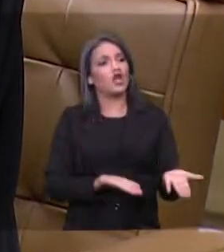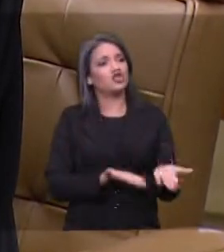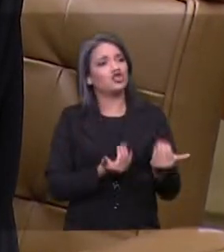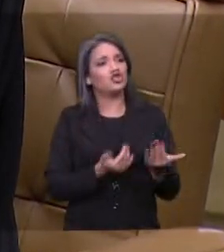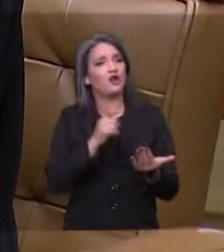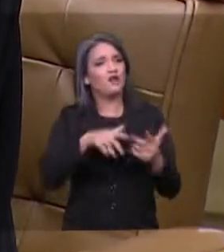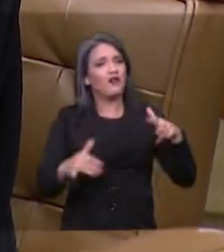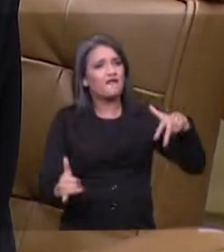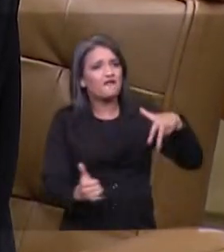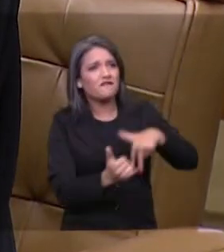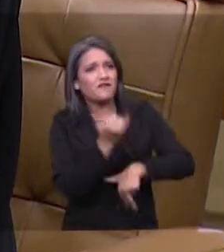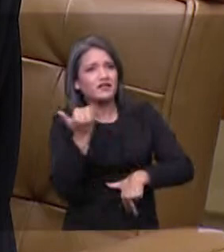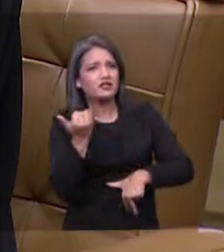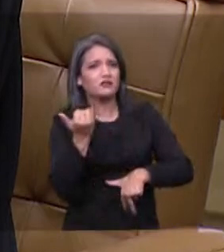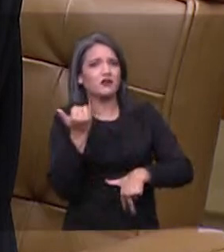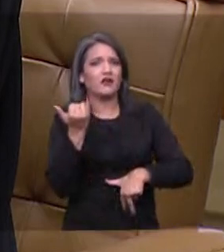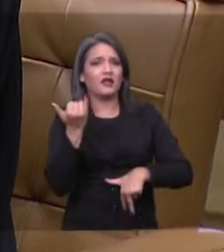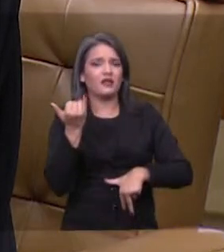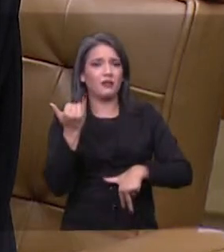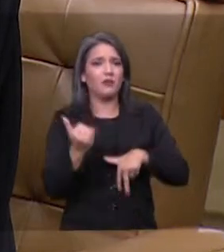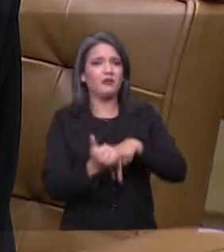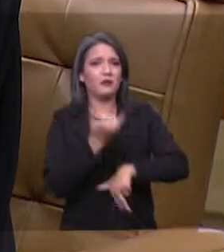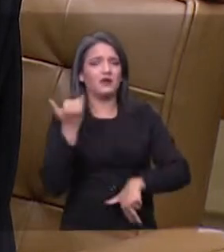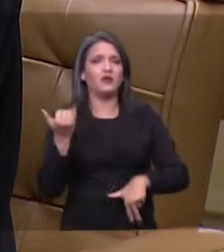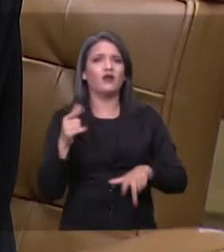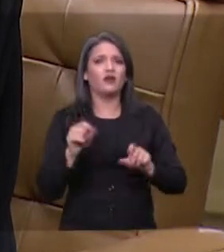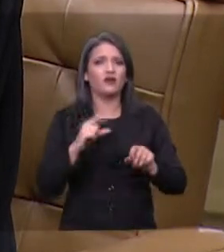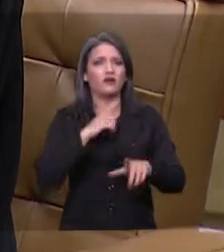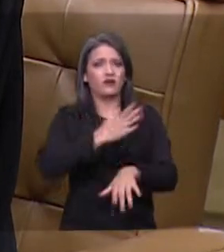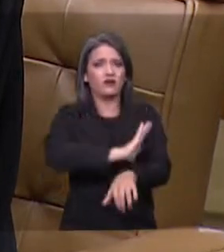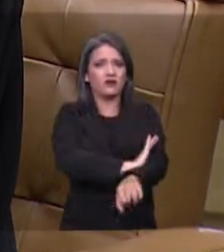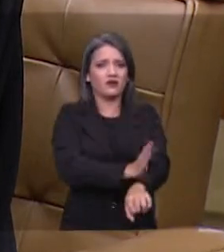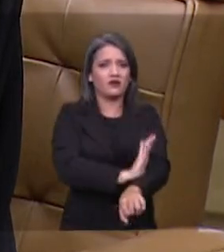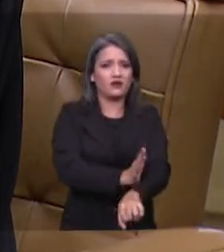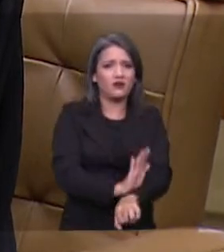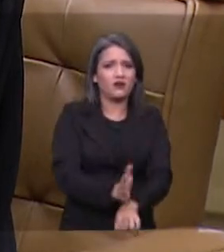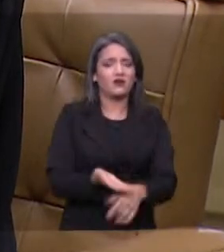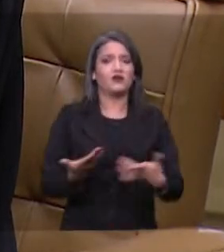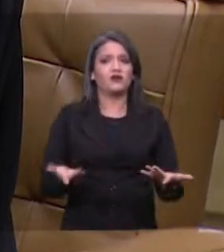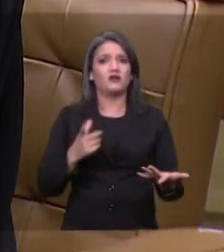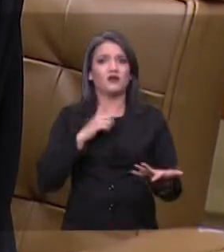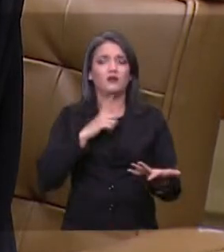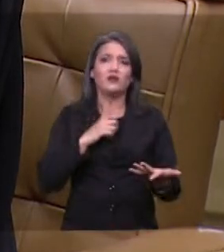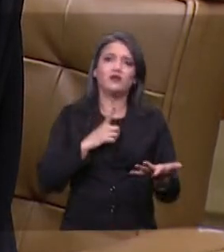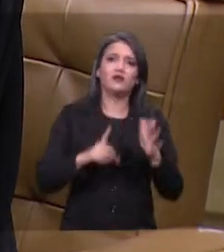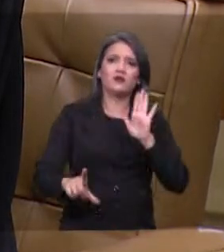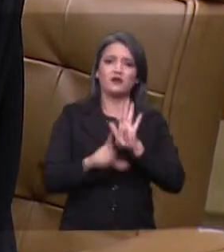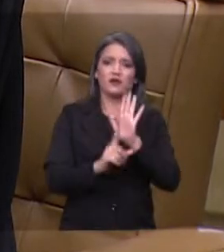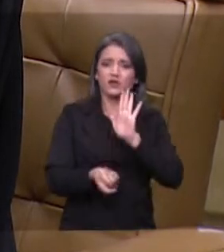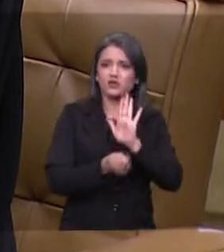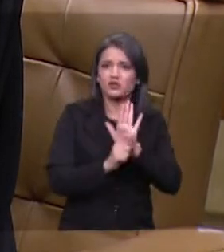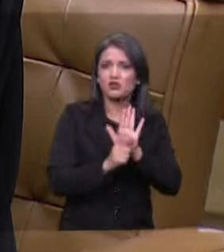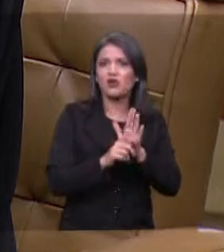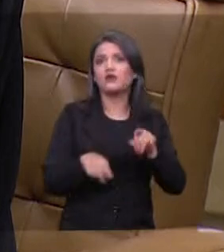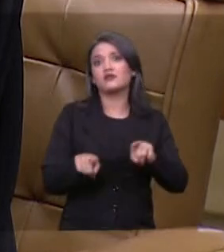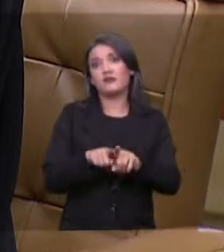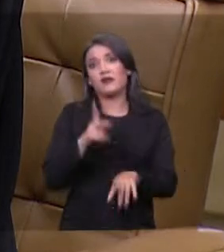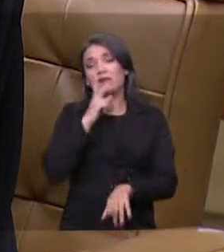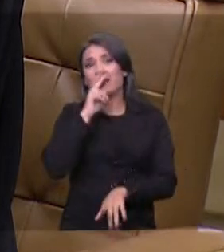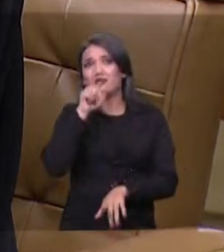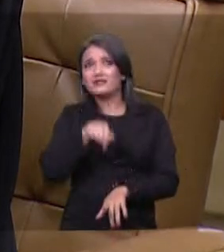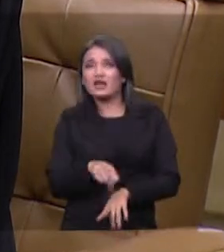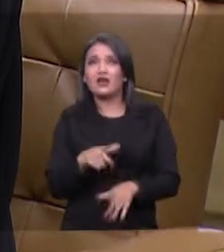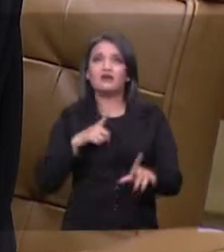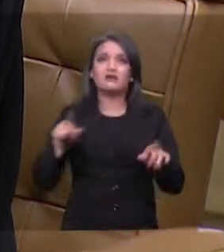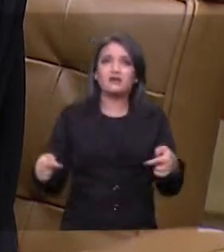vítimas também de um preconceito racial. A aplicação da lei de drogas também parece diretamente relacionada à questão